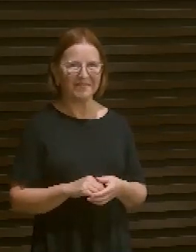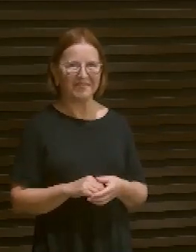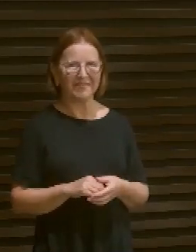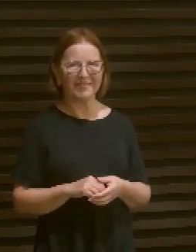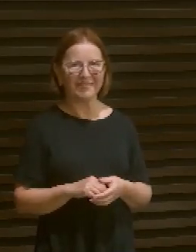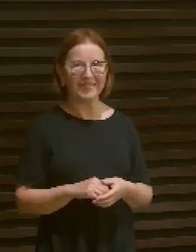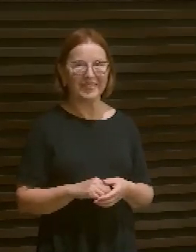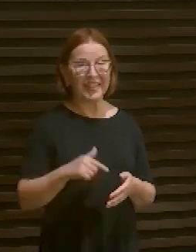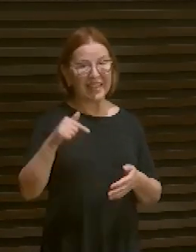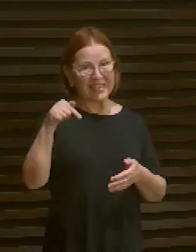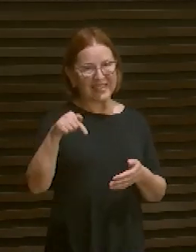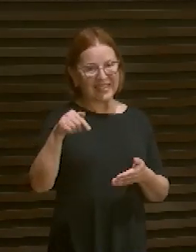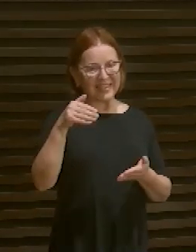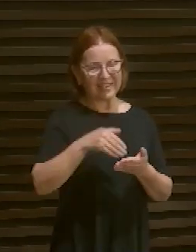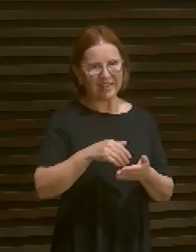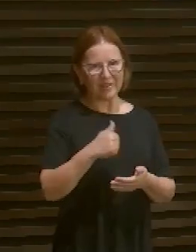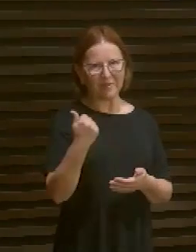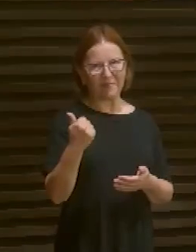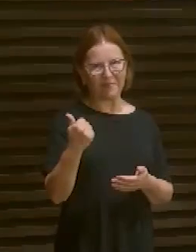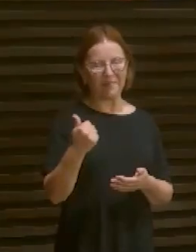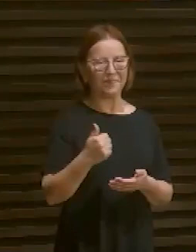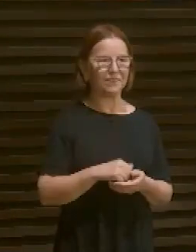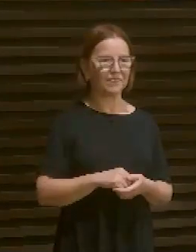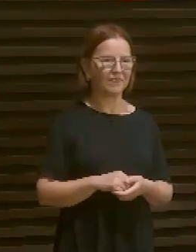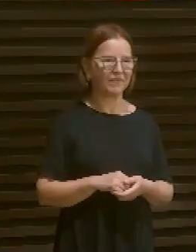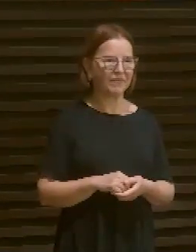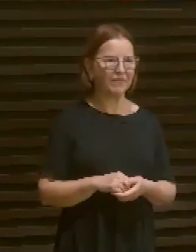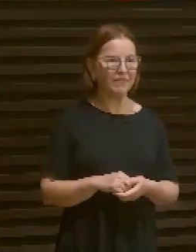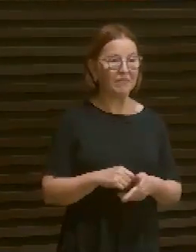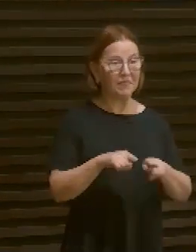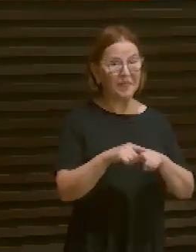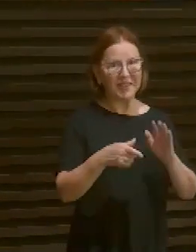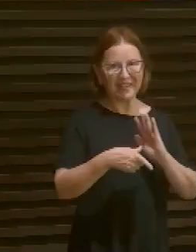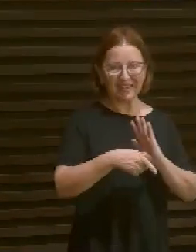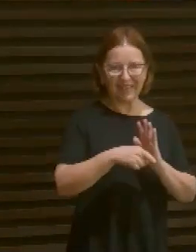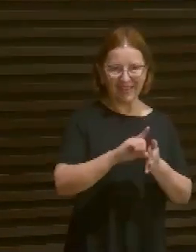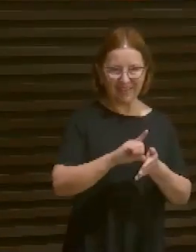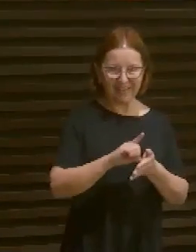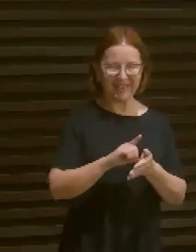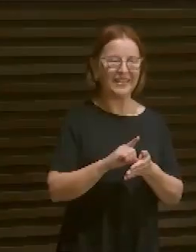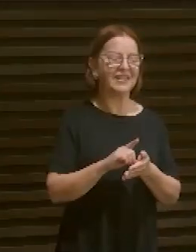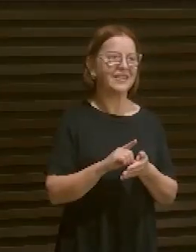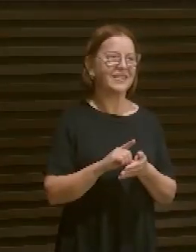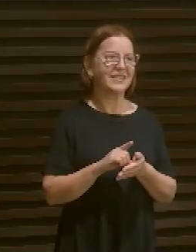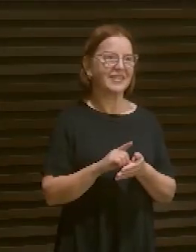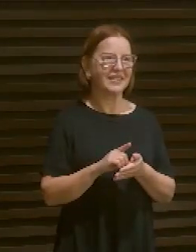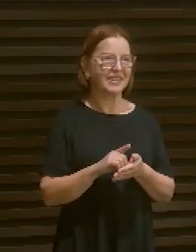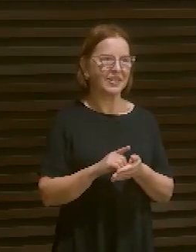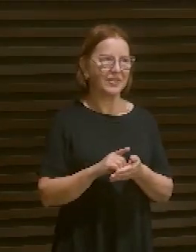de 7 a 11, mas antes a gente vai dar uma